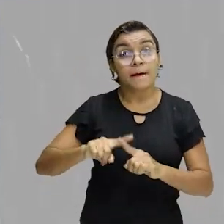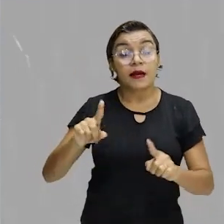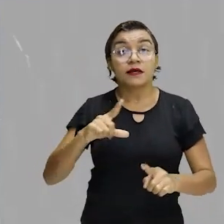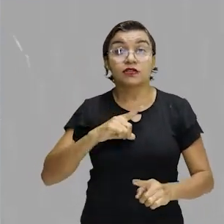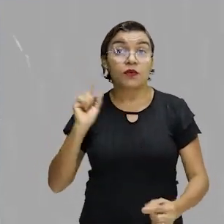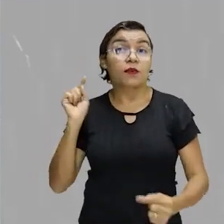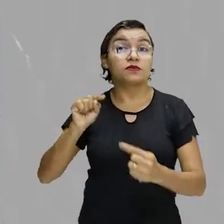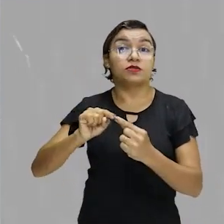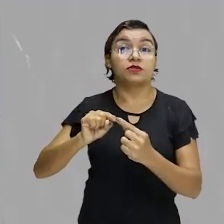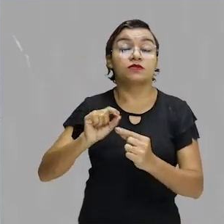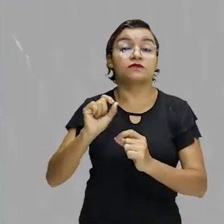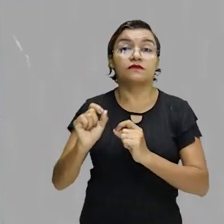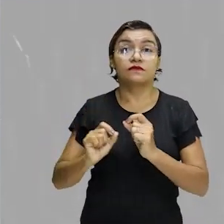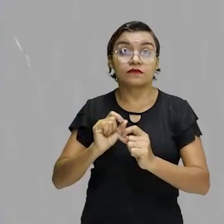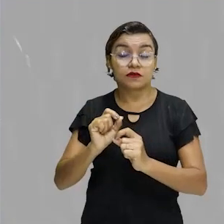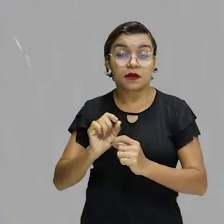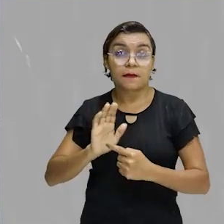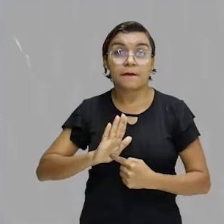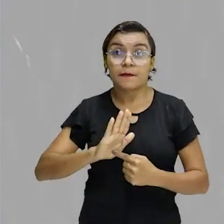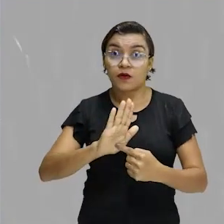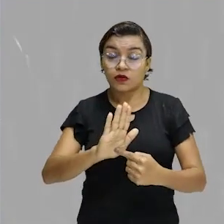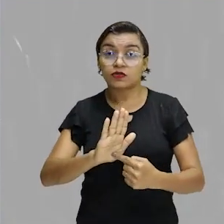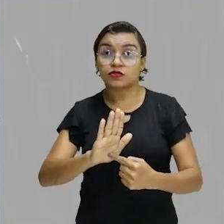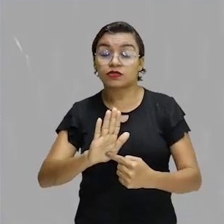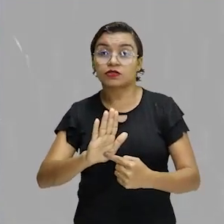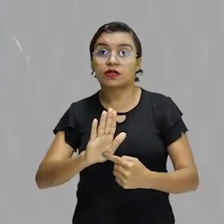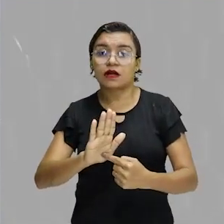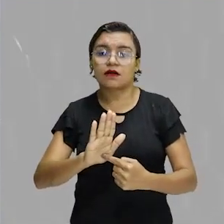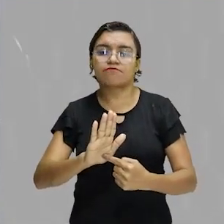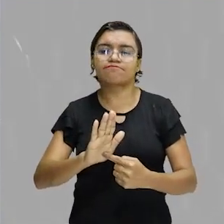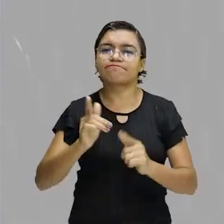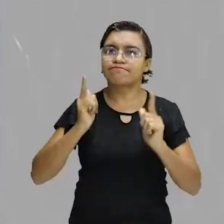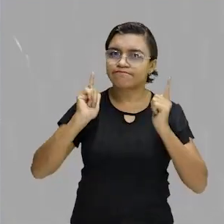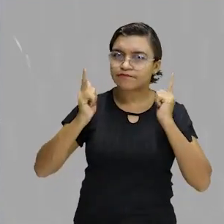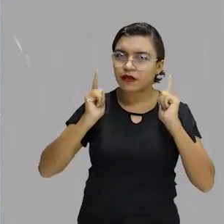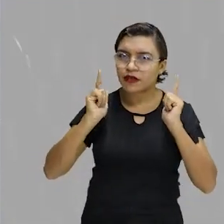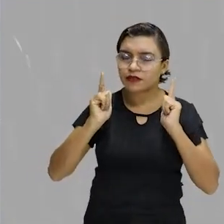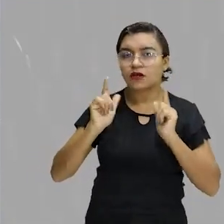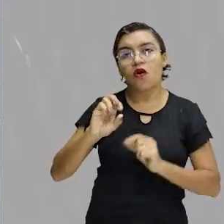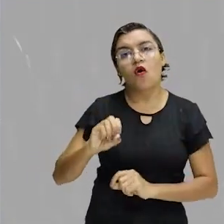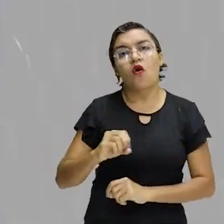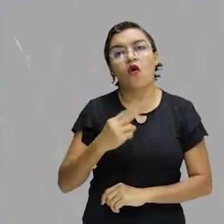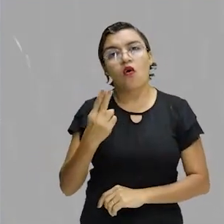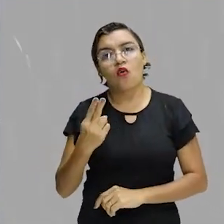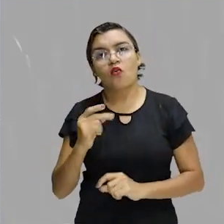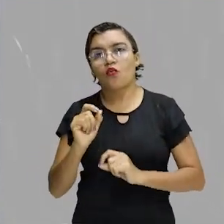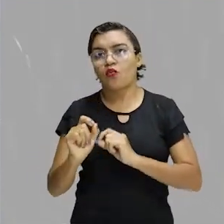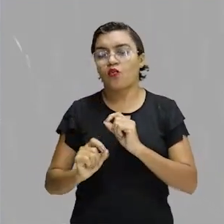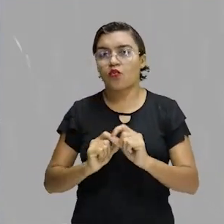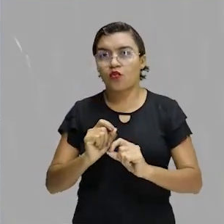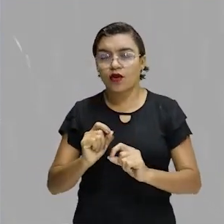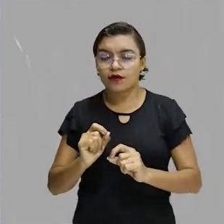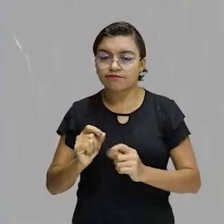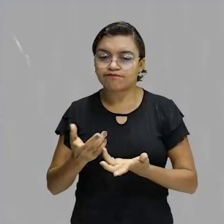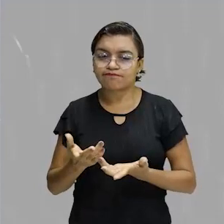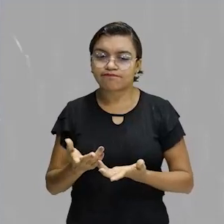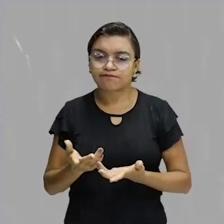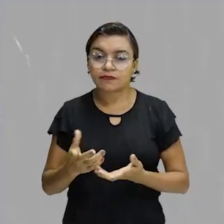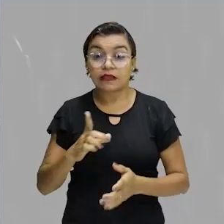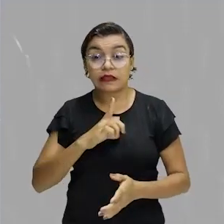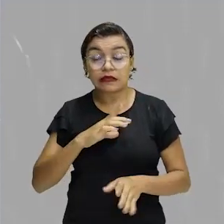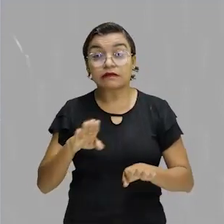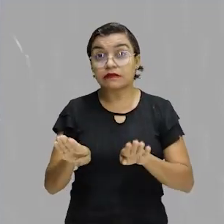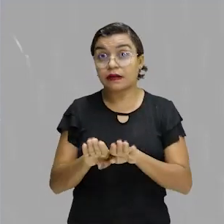como objetivo oferecer entretenimento ou engajar, quer dizer, despertar,